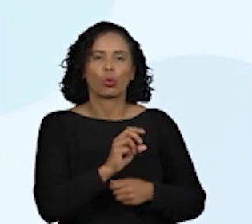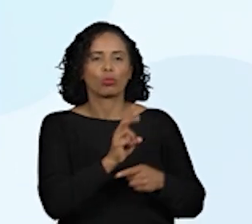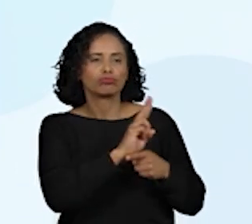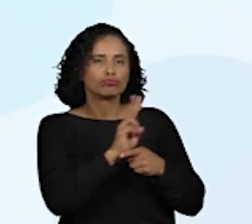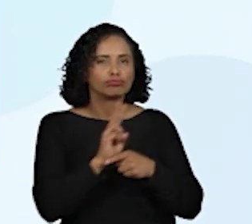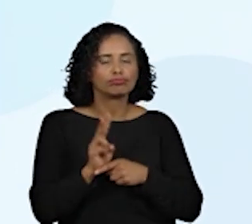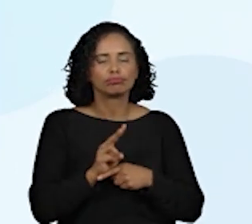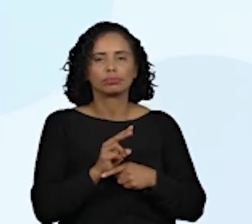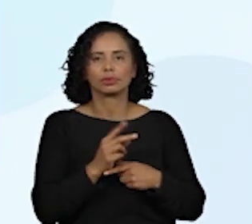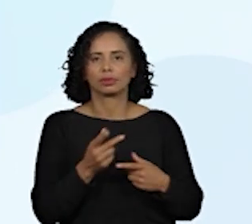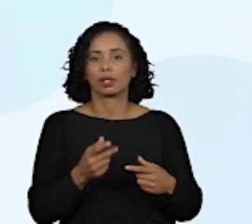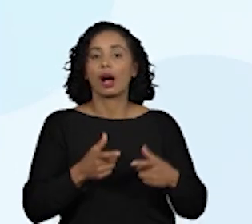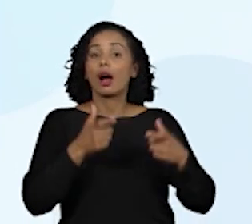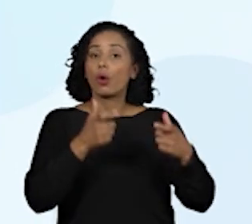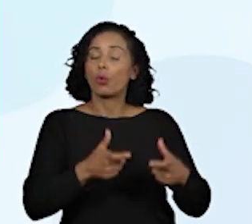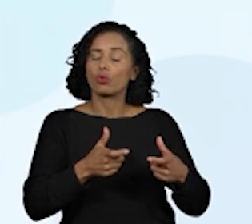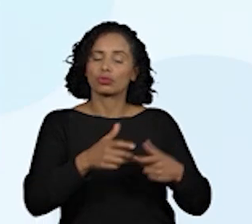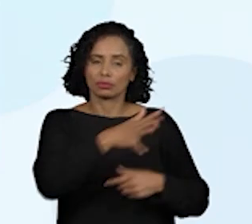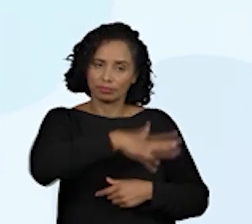cidade